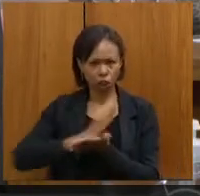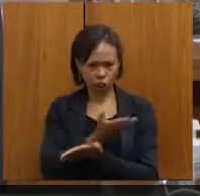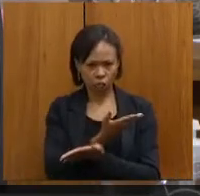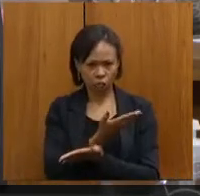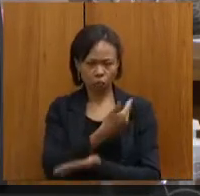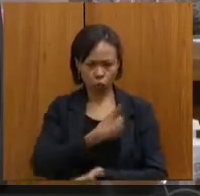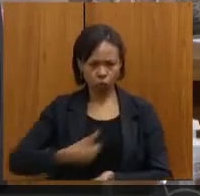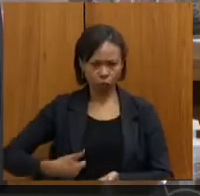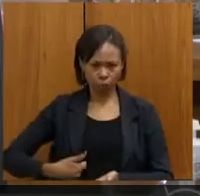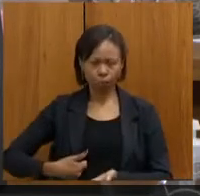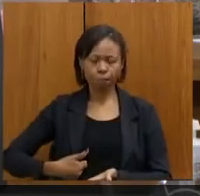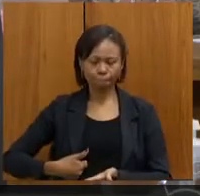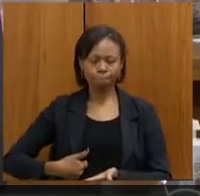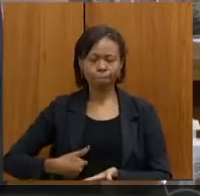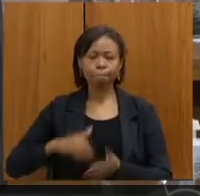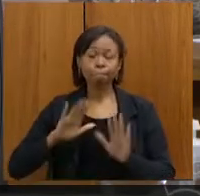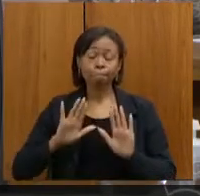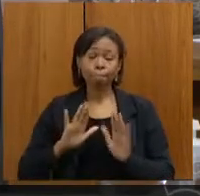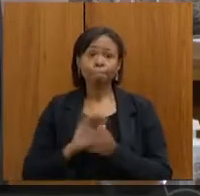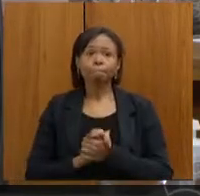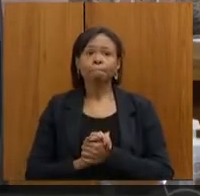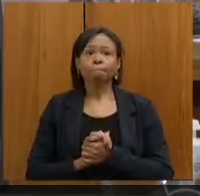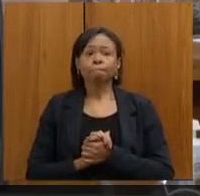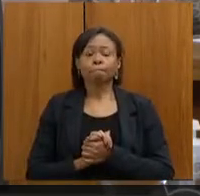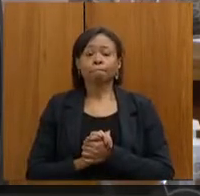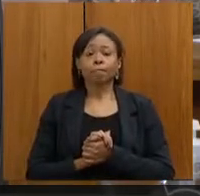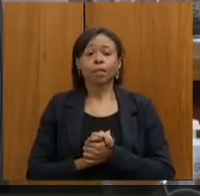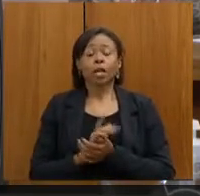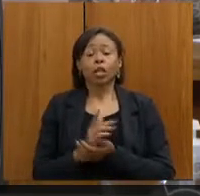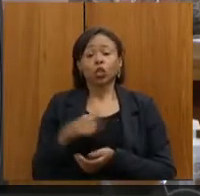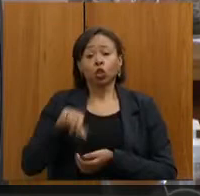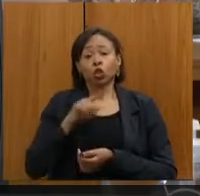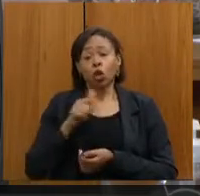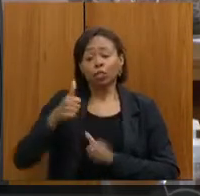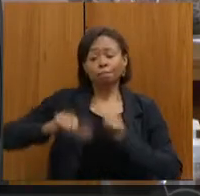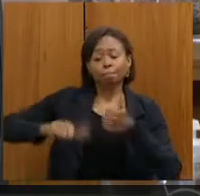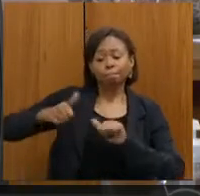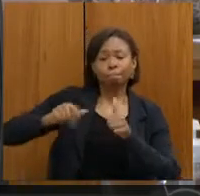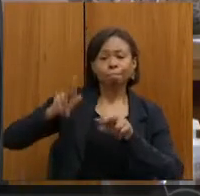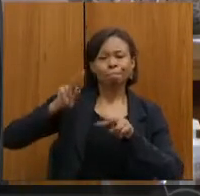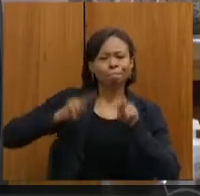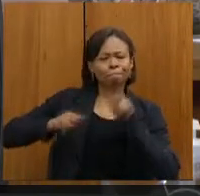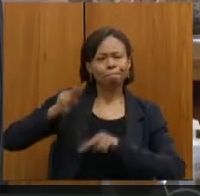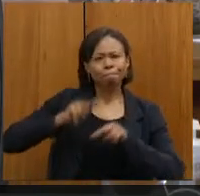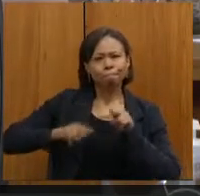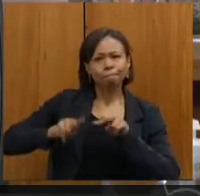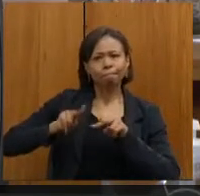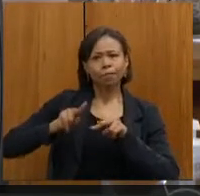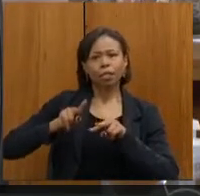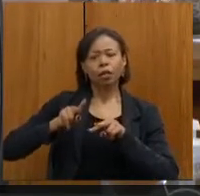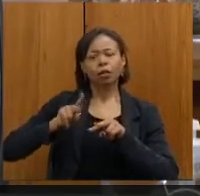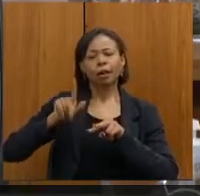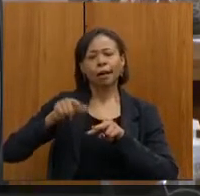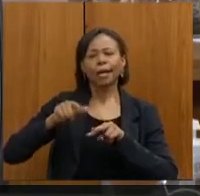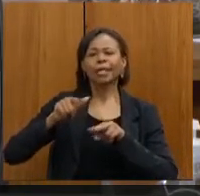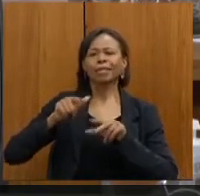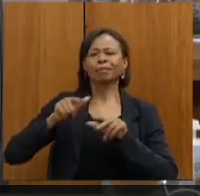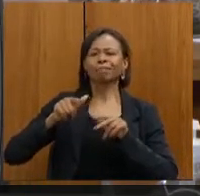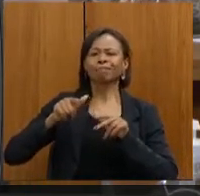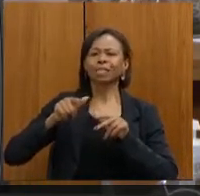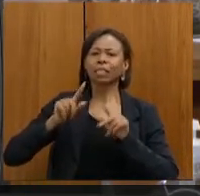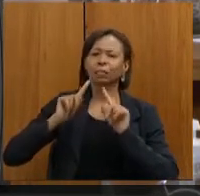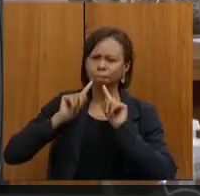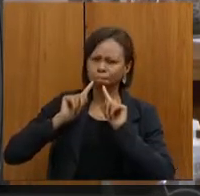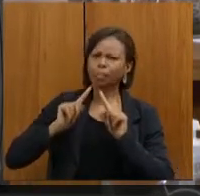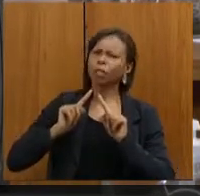estado Deputado é a nossa avaliação é bastante é crítica Contra